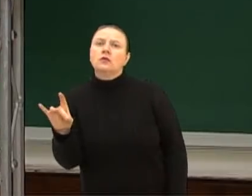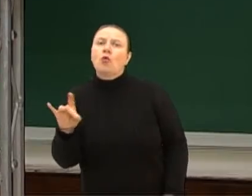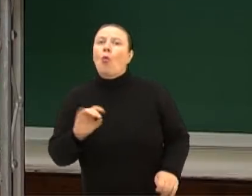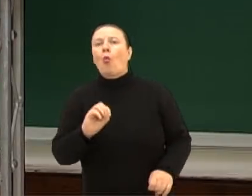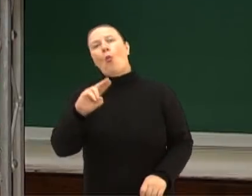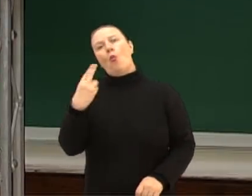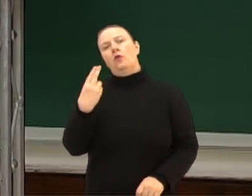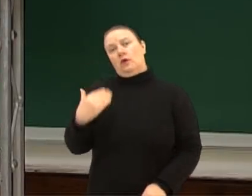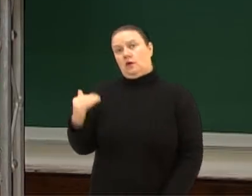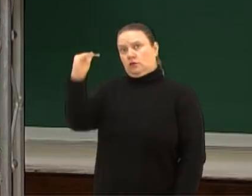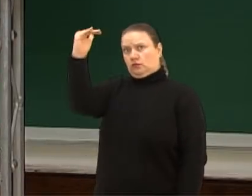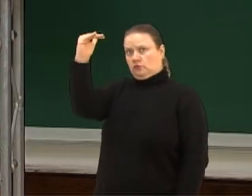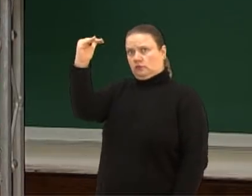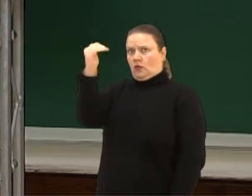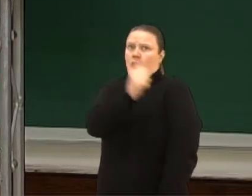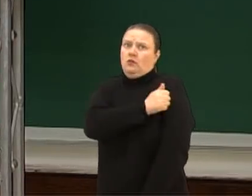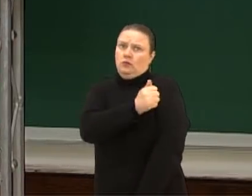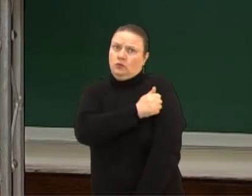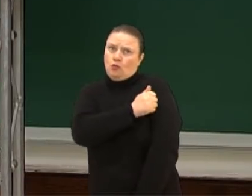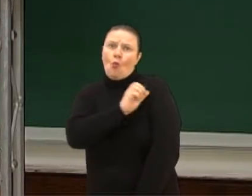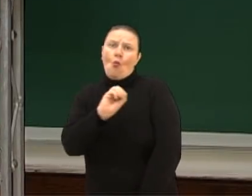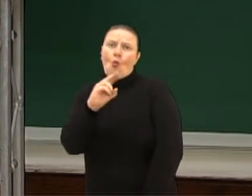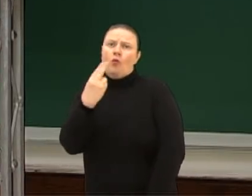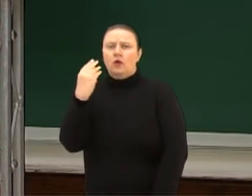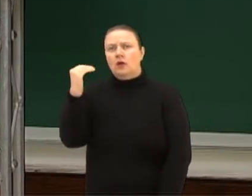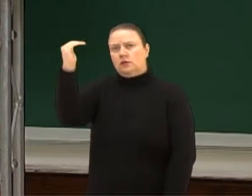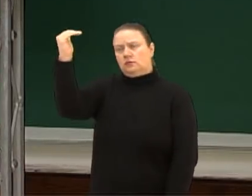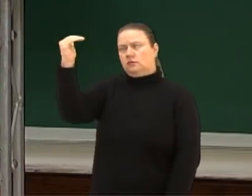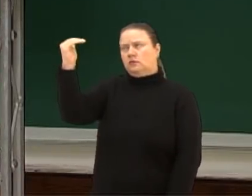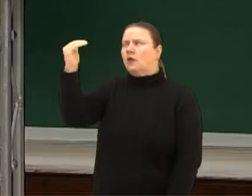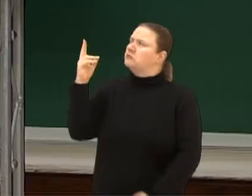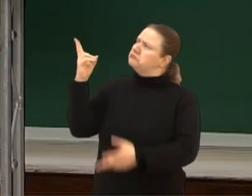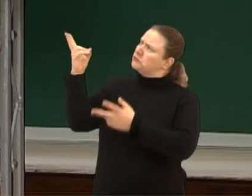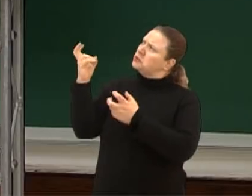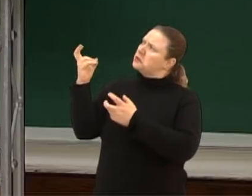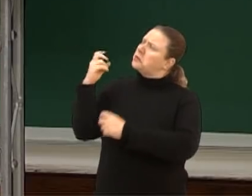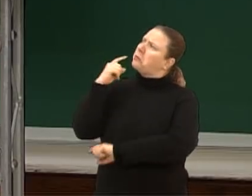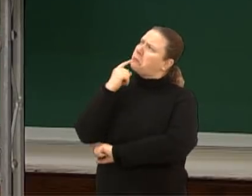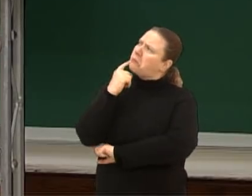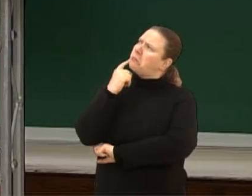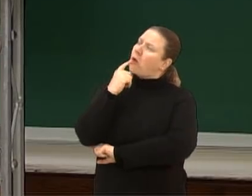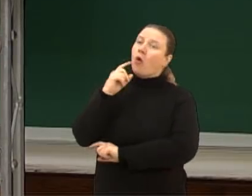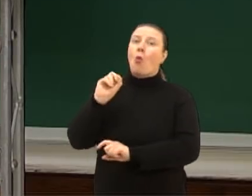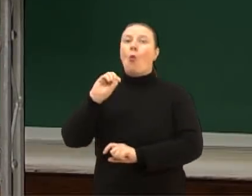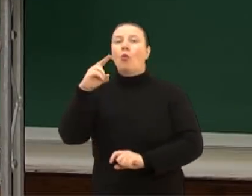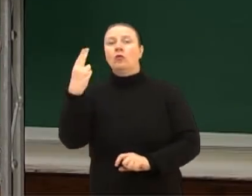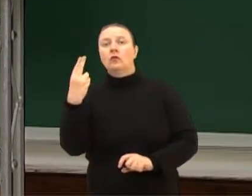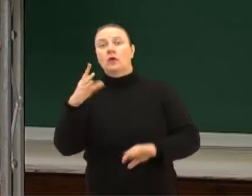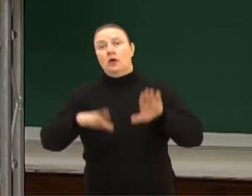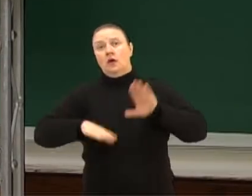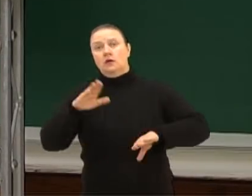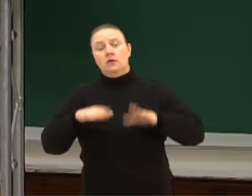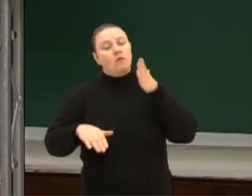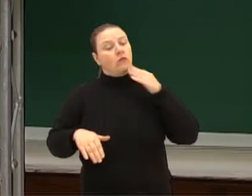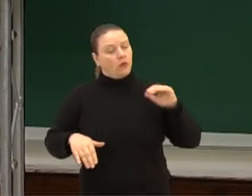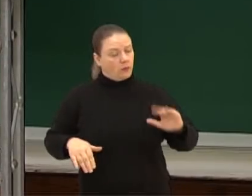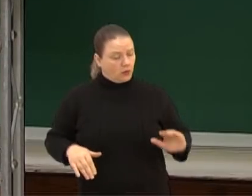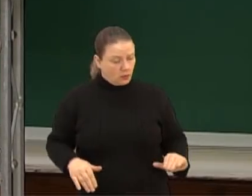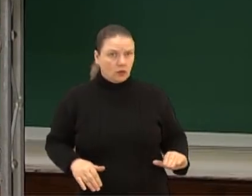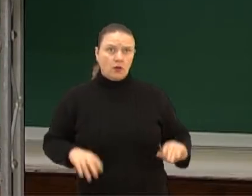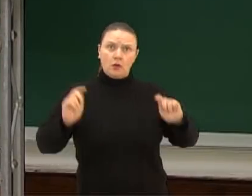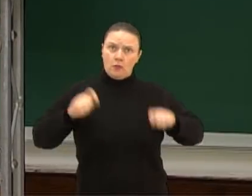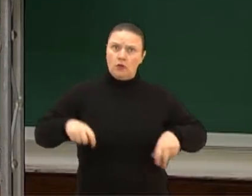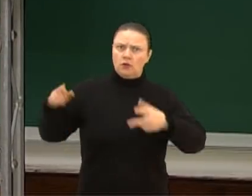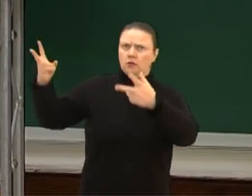que estiver analisando. Então, é bem diferente. Um adulto ele pode perceber mais detalhes ou até mesmo uma criança pode perceber